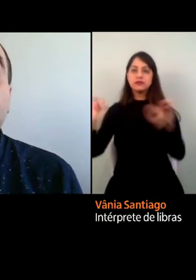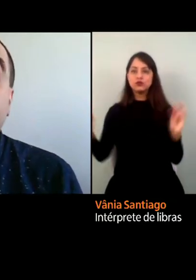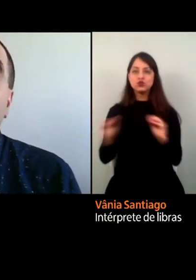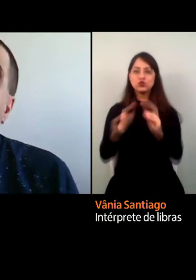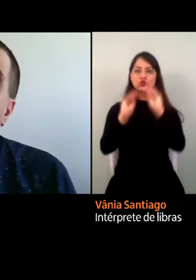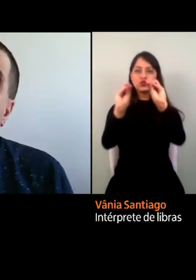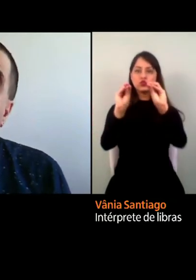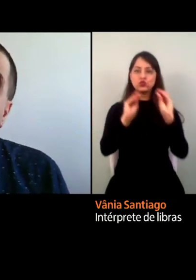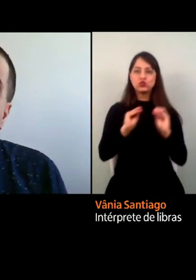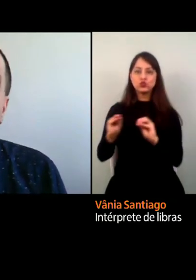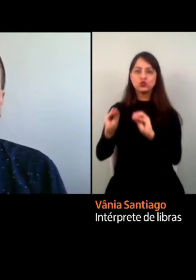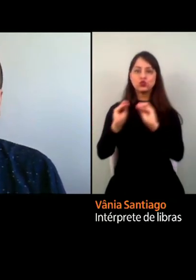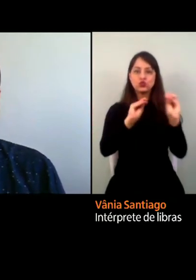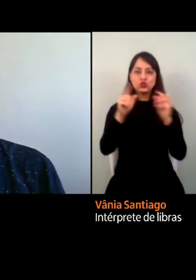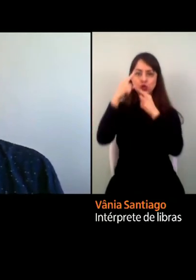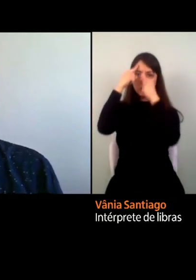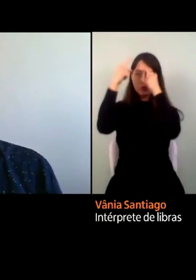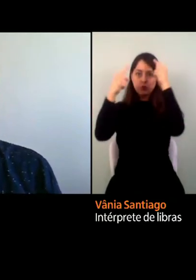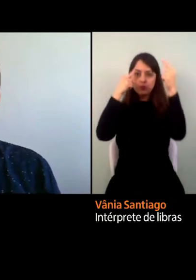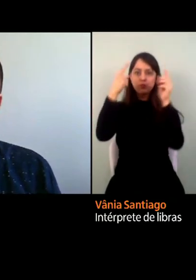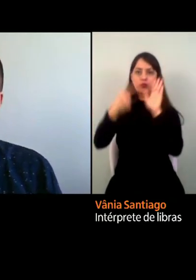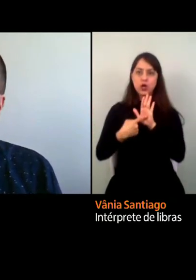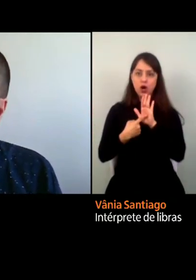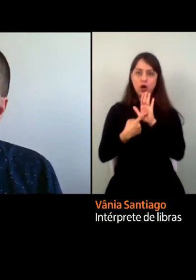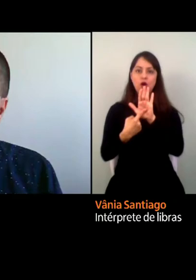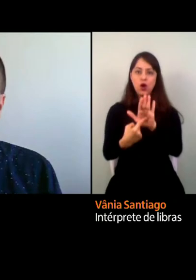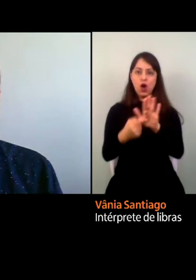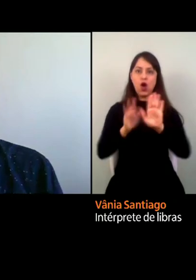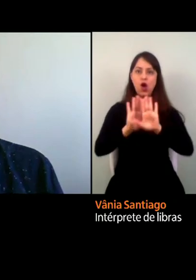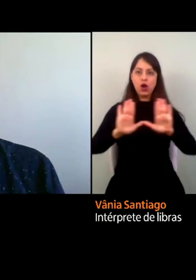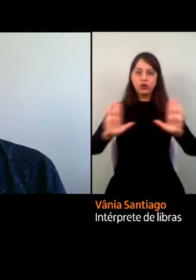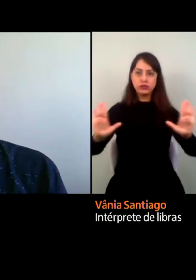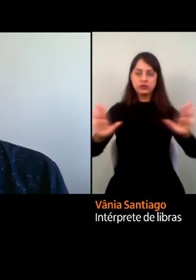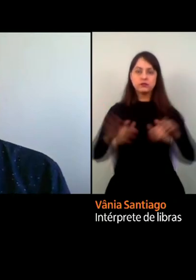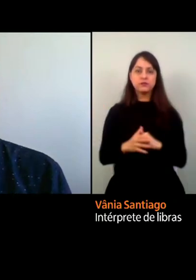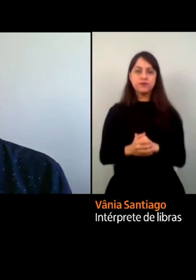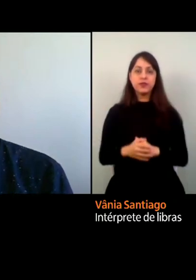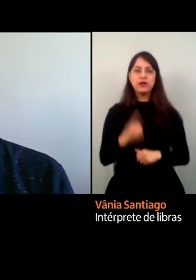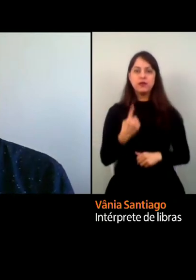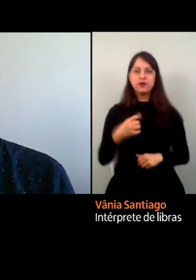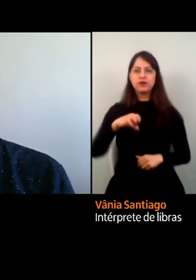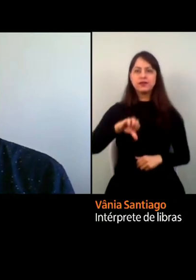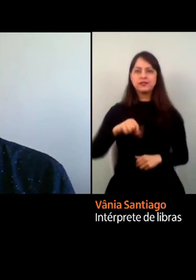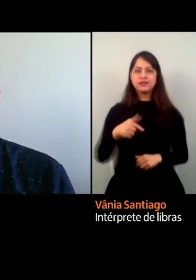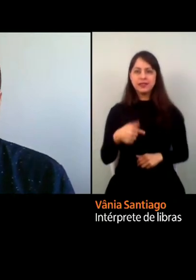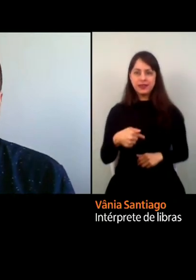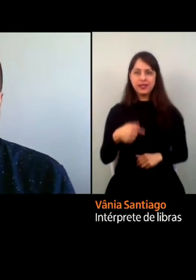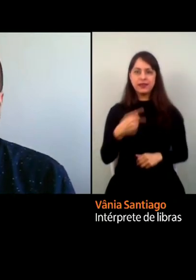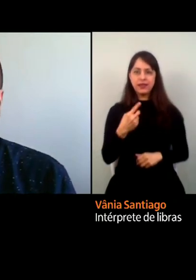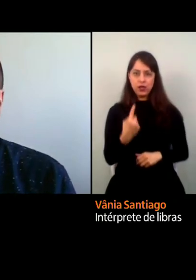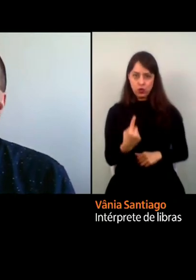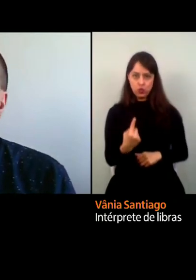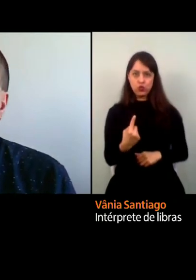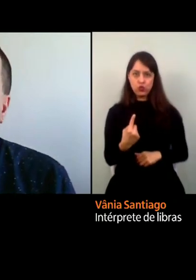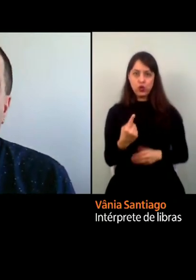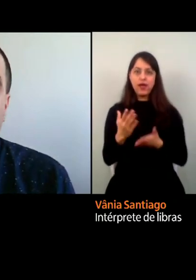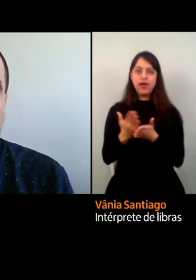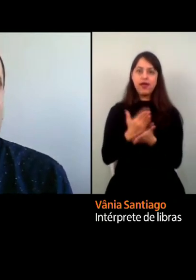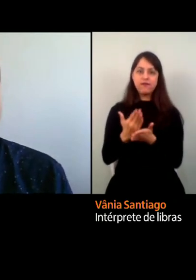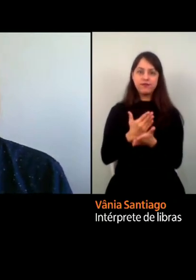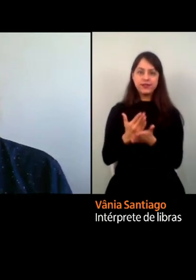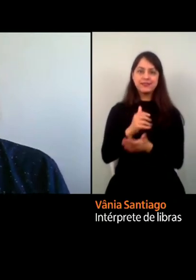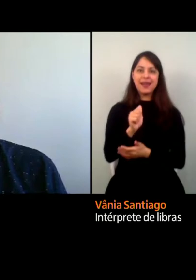Em 1971, na revista Art Forum, o cineasta de vanguarda norte-americano